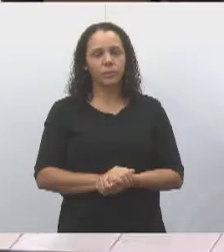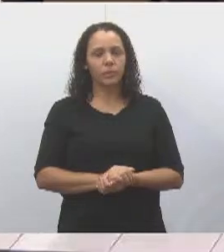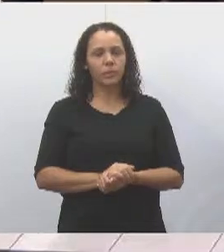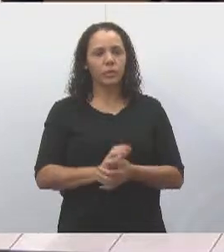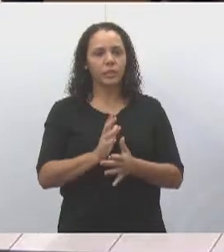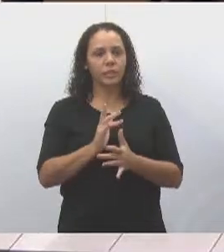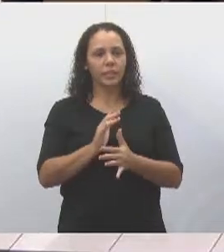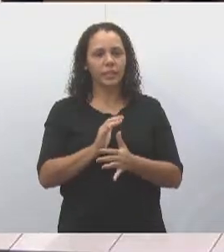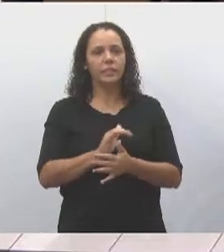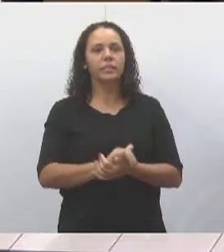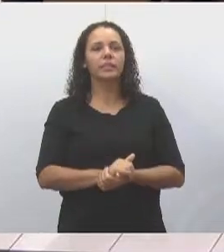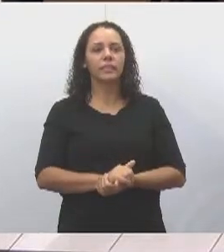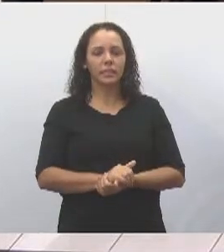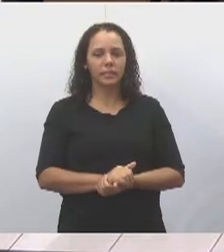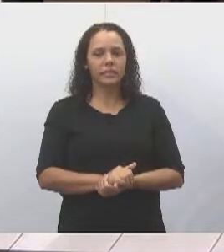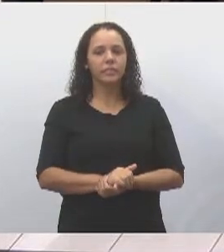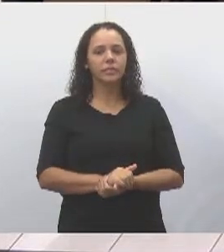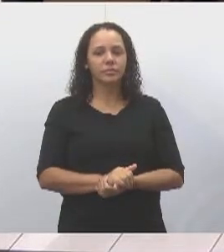O próximo.